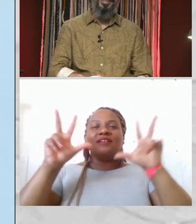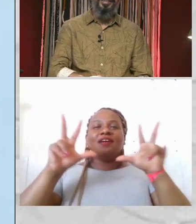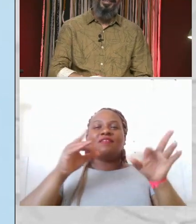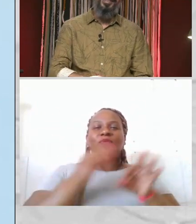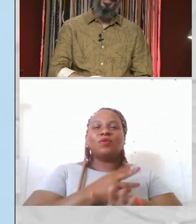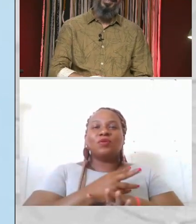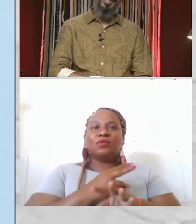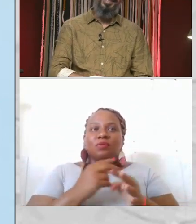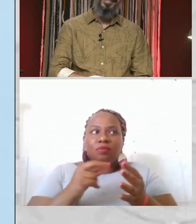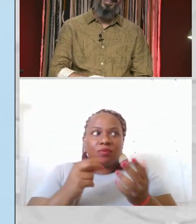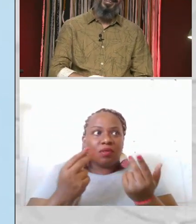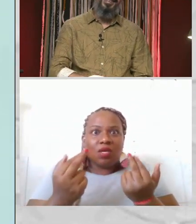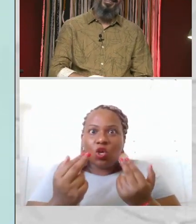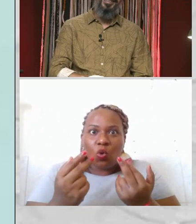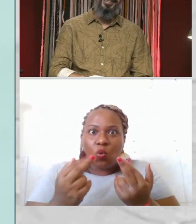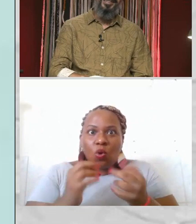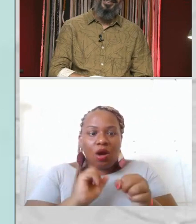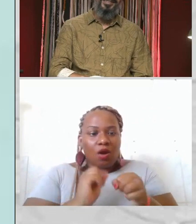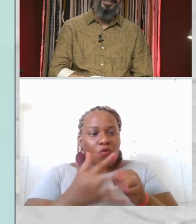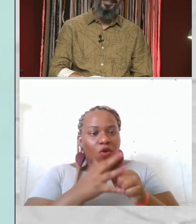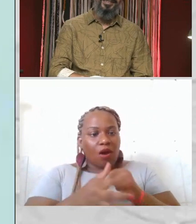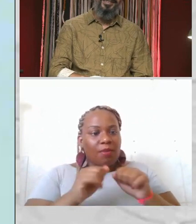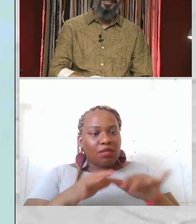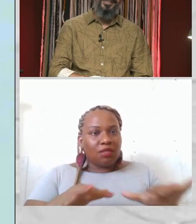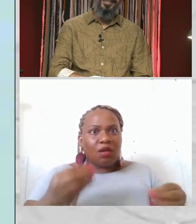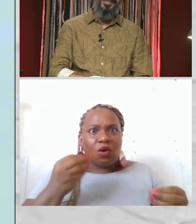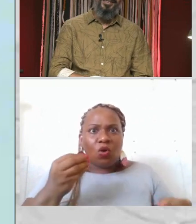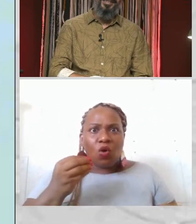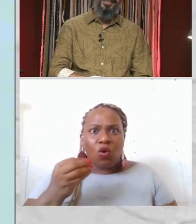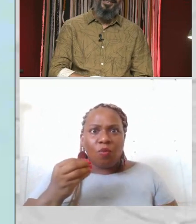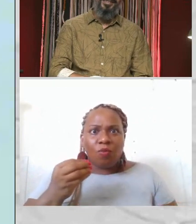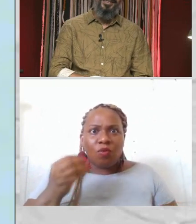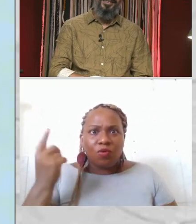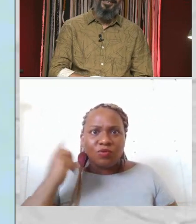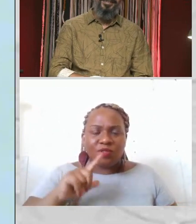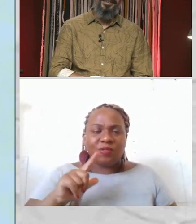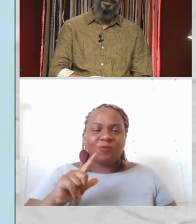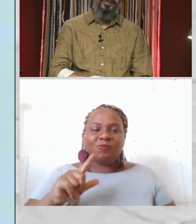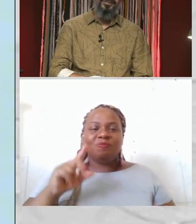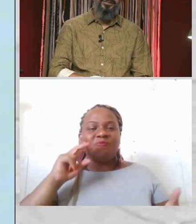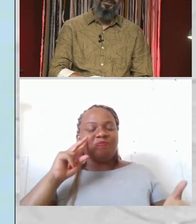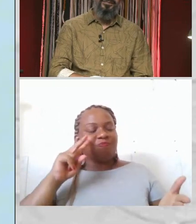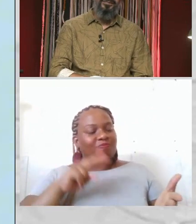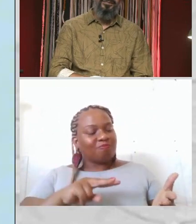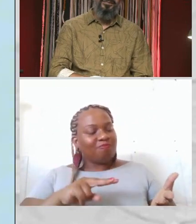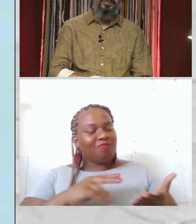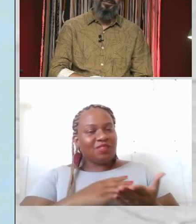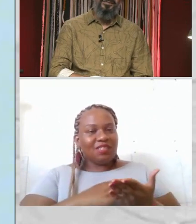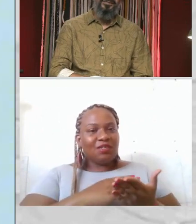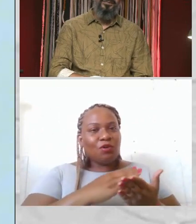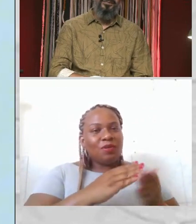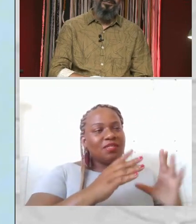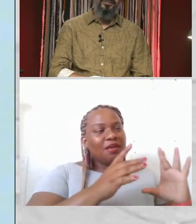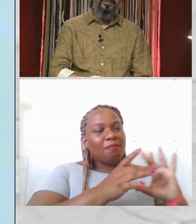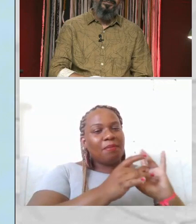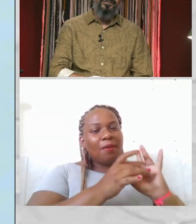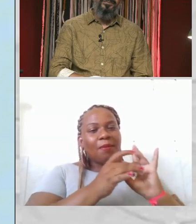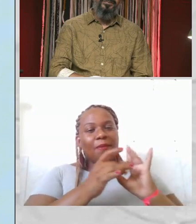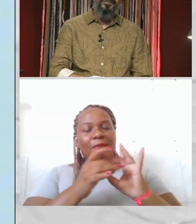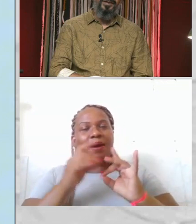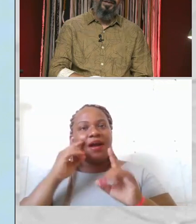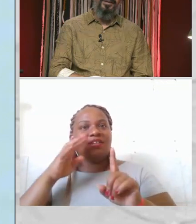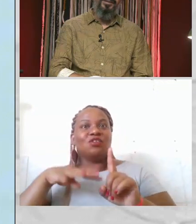isso. Eu falei, meu Deus, como é que Vinícius conseguiu fazer isso? E aí eu comecei com ele e terminei com Conceição Evaristo, que eu sou muito fã.